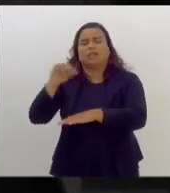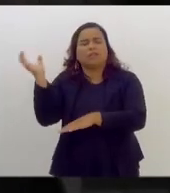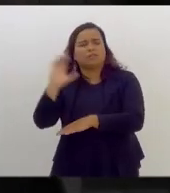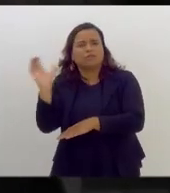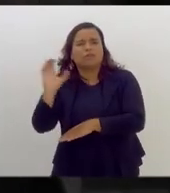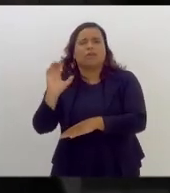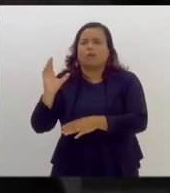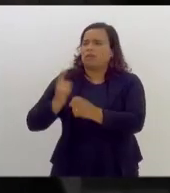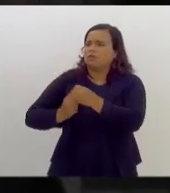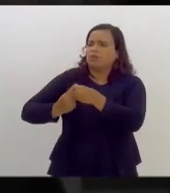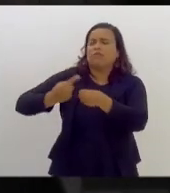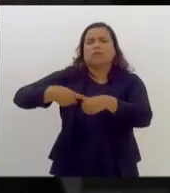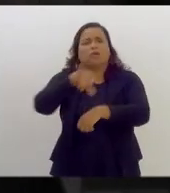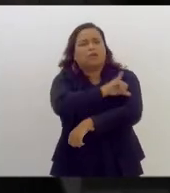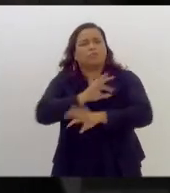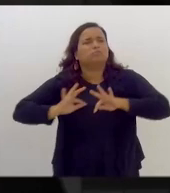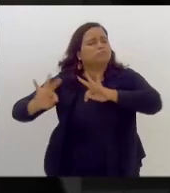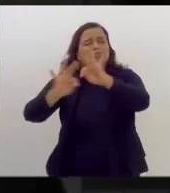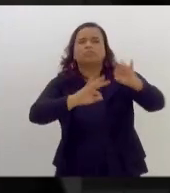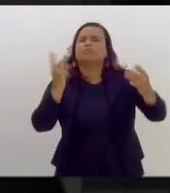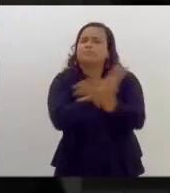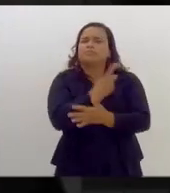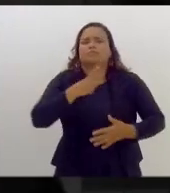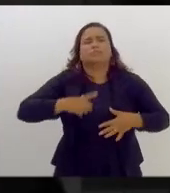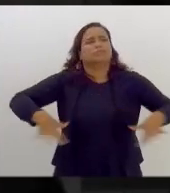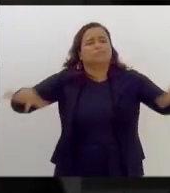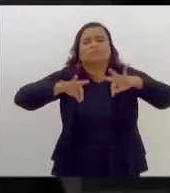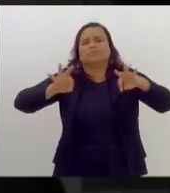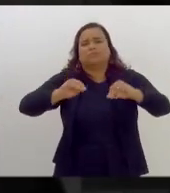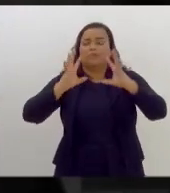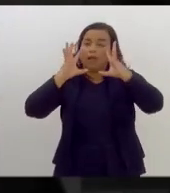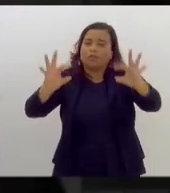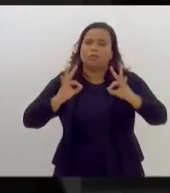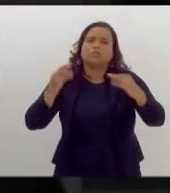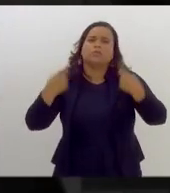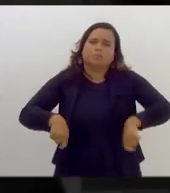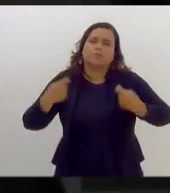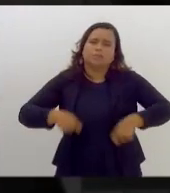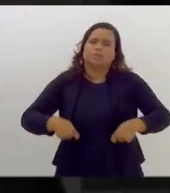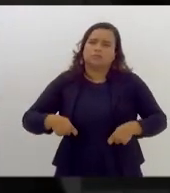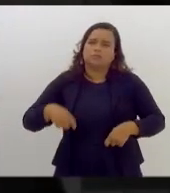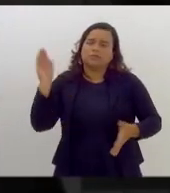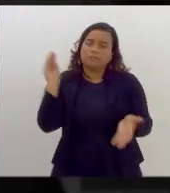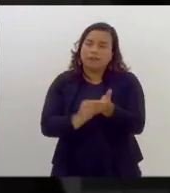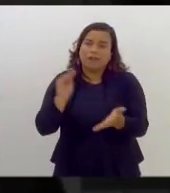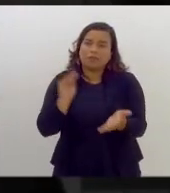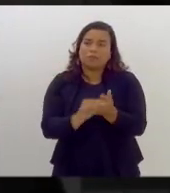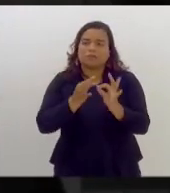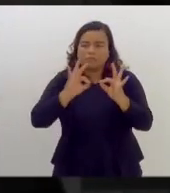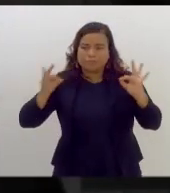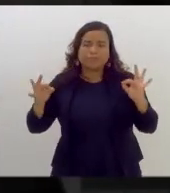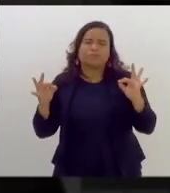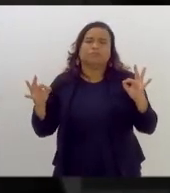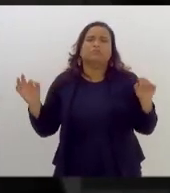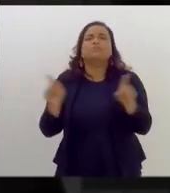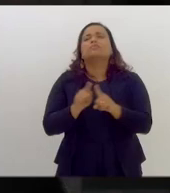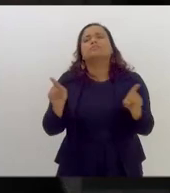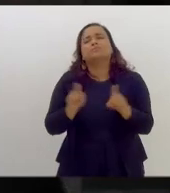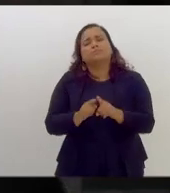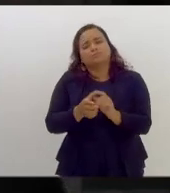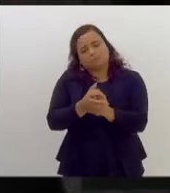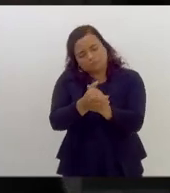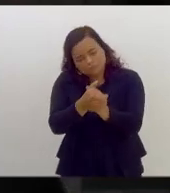toda parte? Então, eu quero aqui chamar a atenção, por um lado, a absoluta falta de coerência, e saúdo